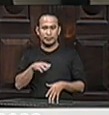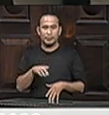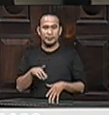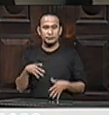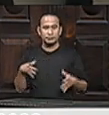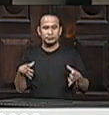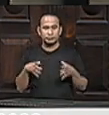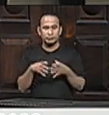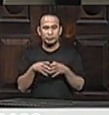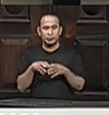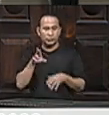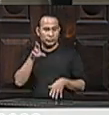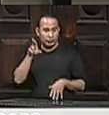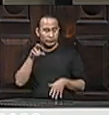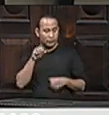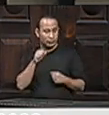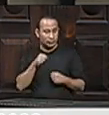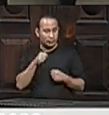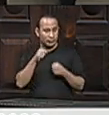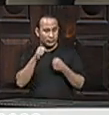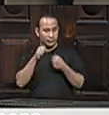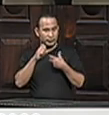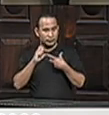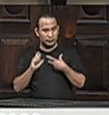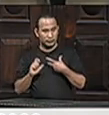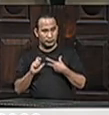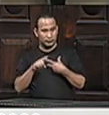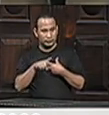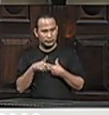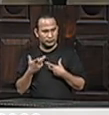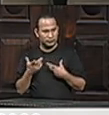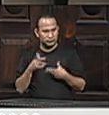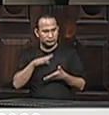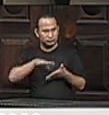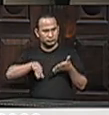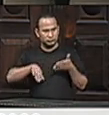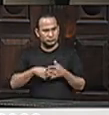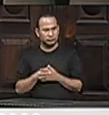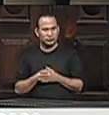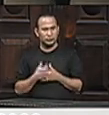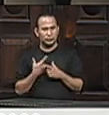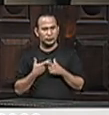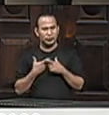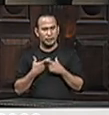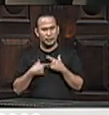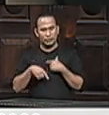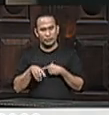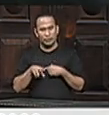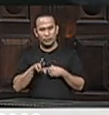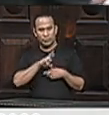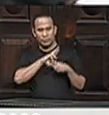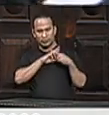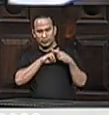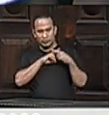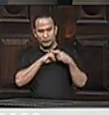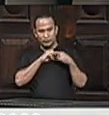discussão é o salário mínimo regional. Quando você define